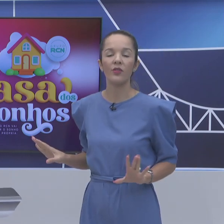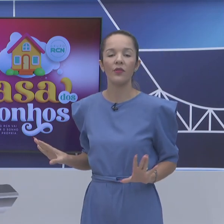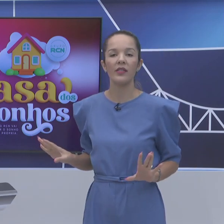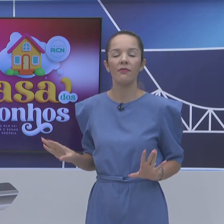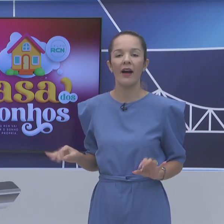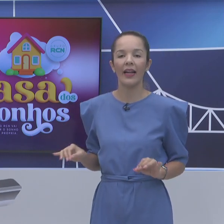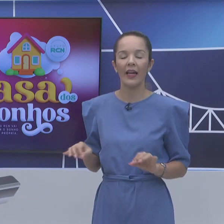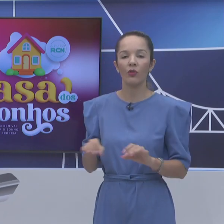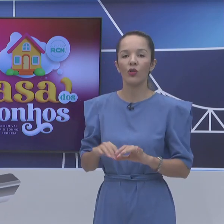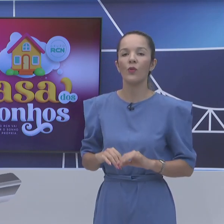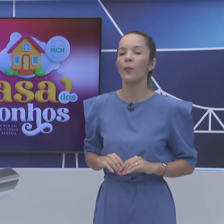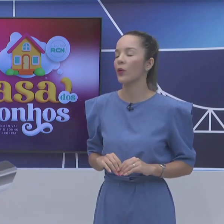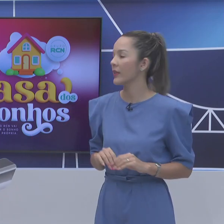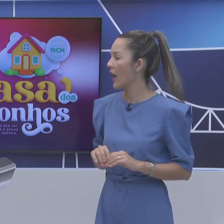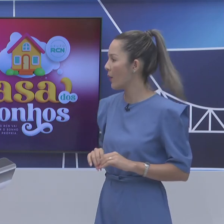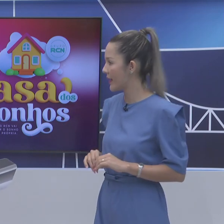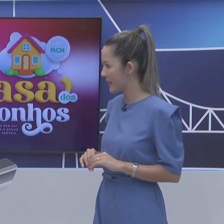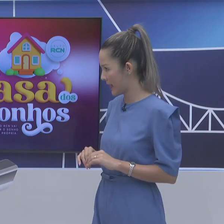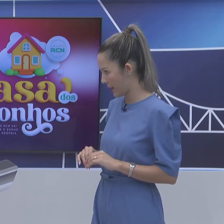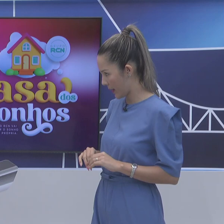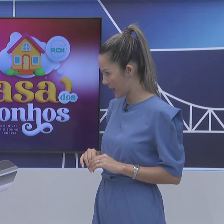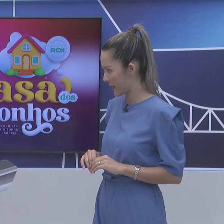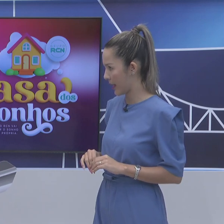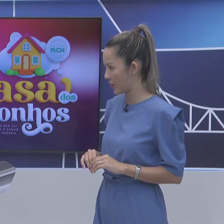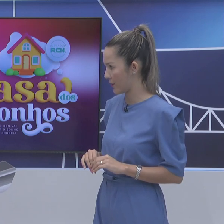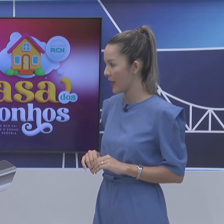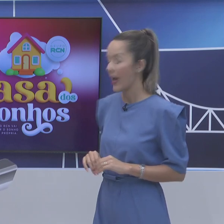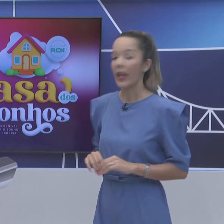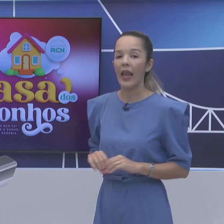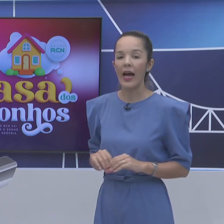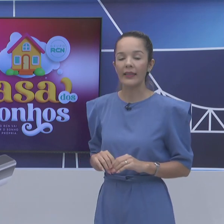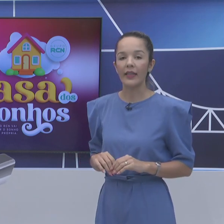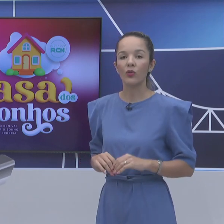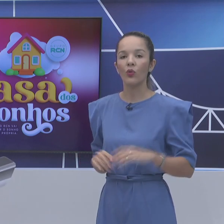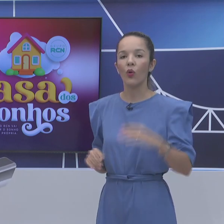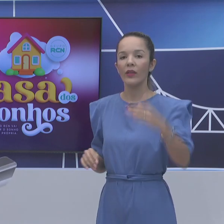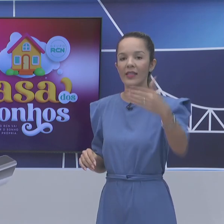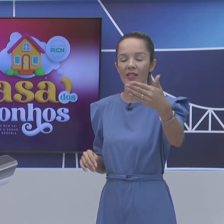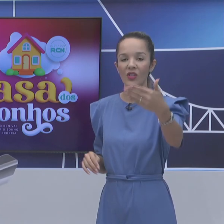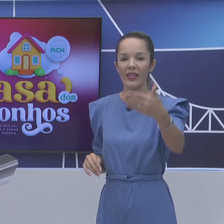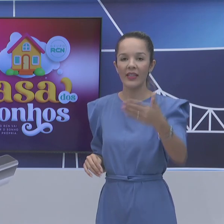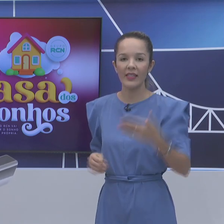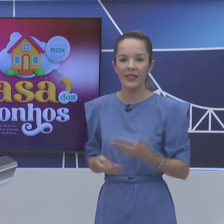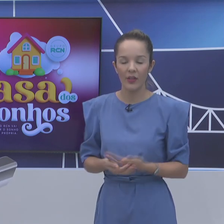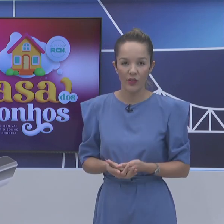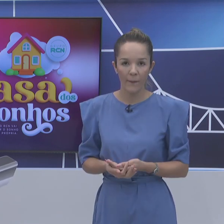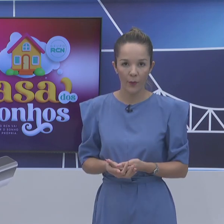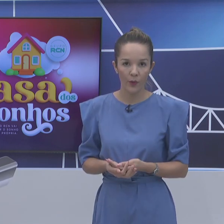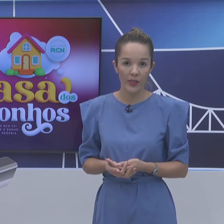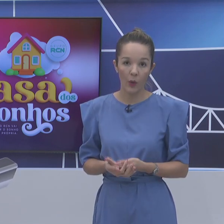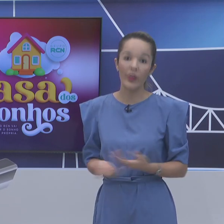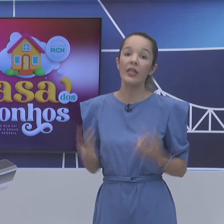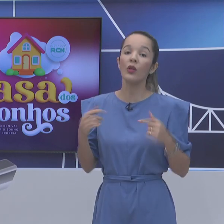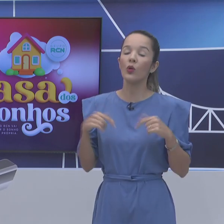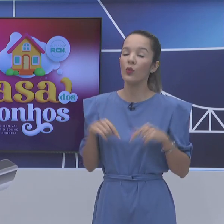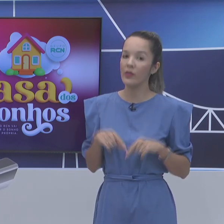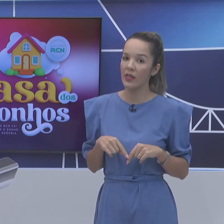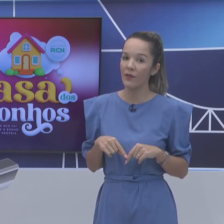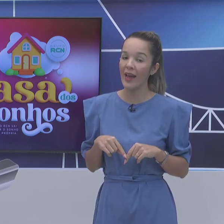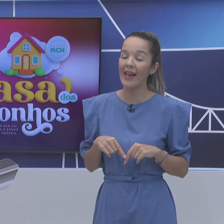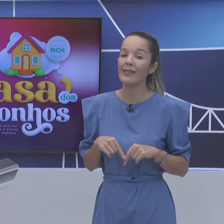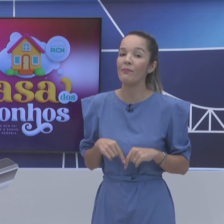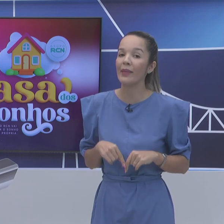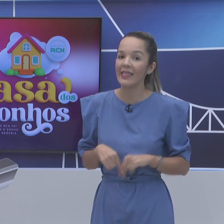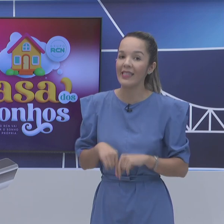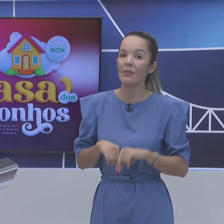Muito fácil, Albert. Você vai lá no nosso portal RCN67. Lá tá todas as diretrizes da nossa promoção. Legal.